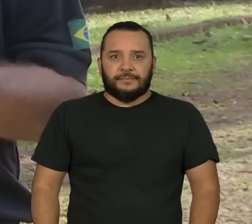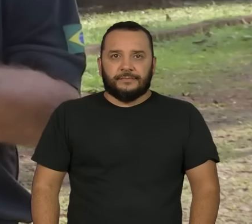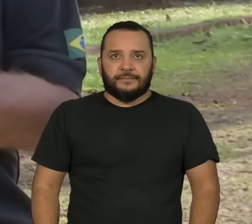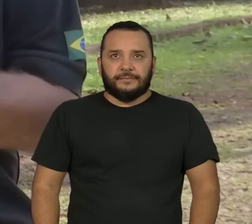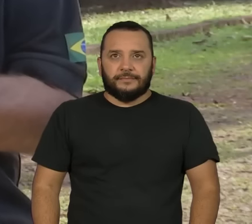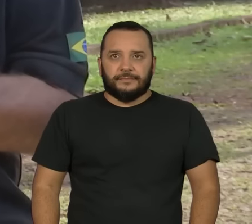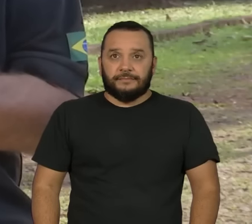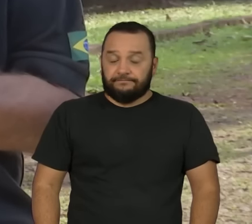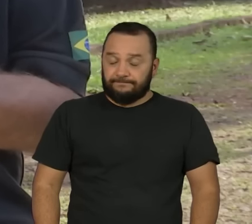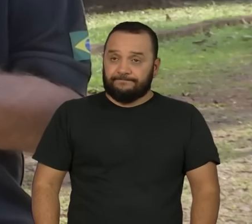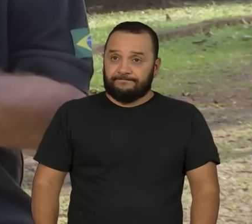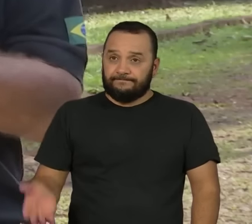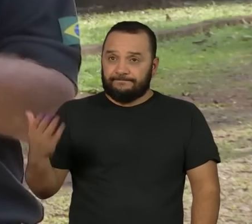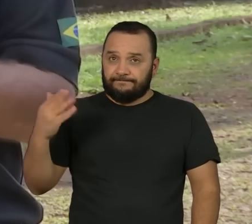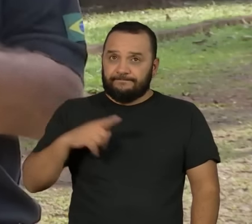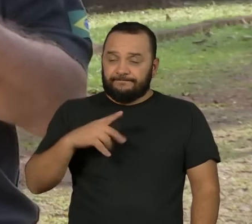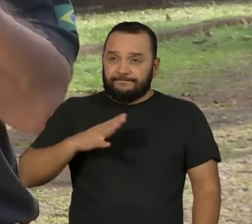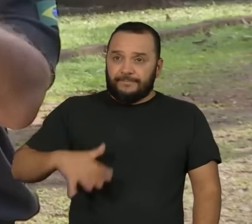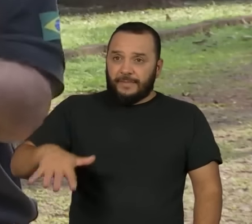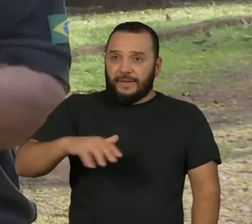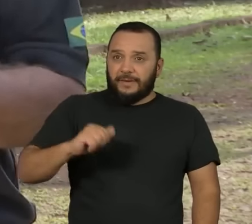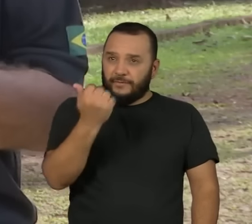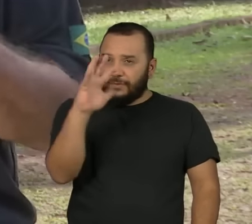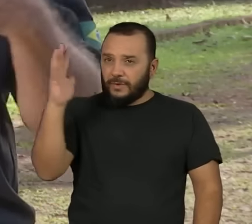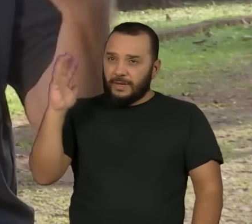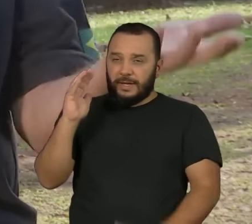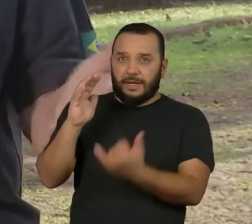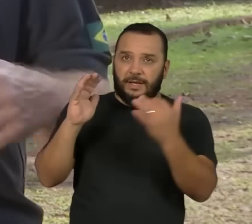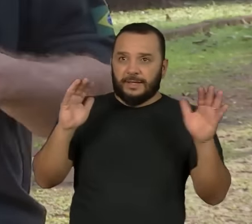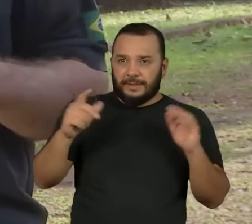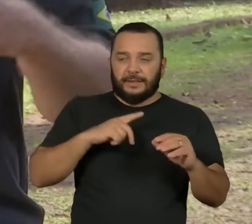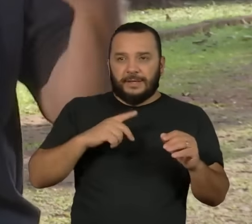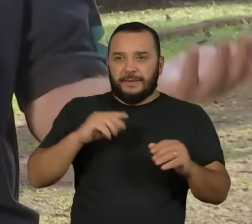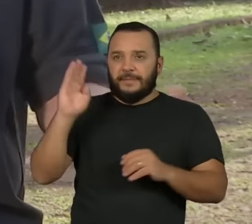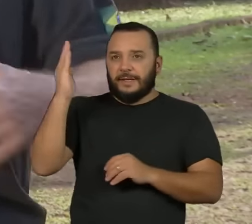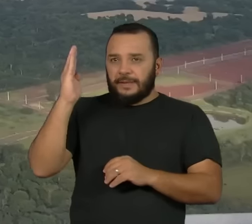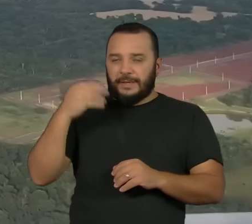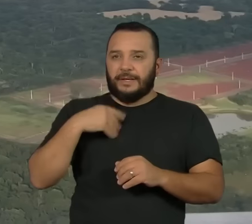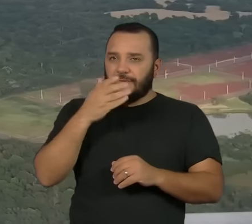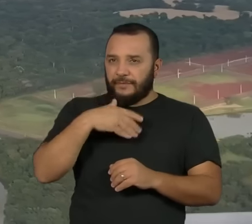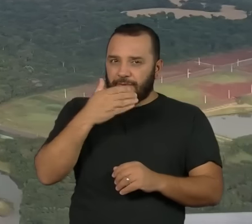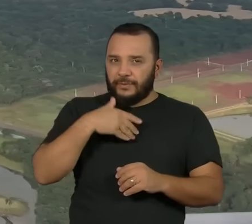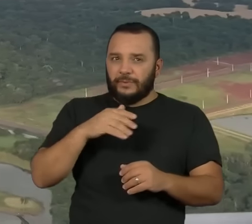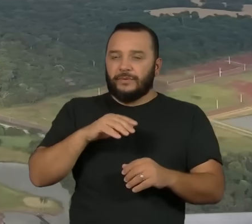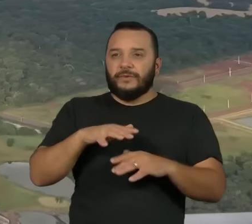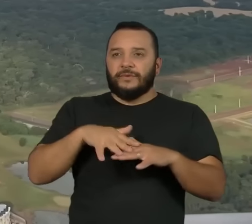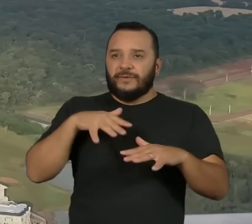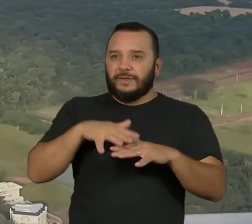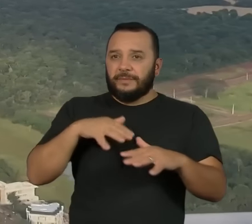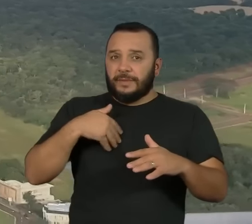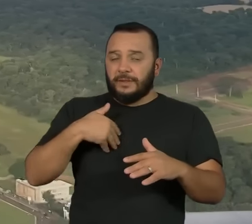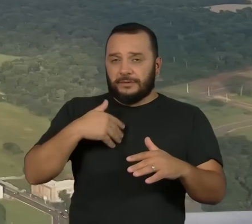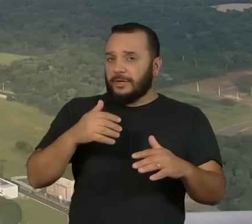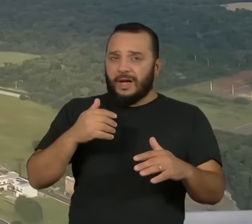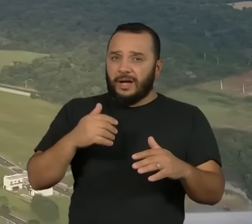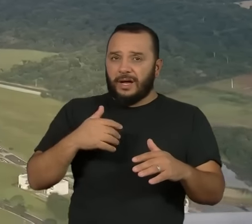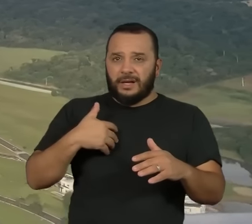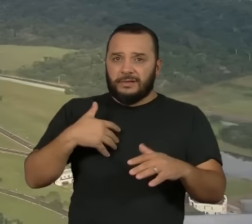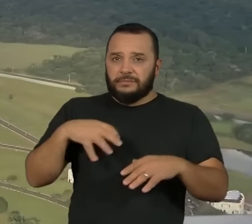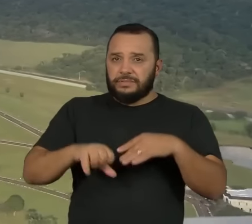As áreas que eram para ficar com florestas manejadas, produzindo madeira, fruto, fibra, não foram respeitadas. Então,